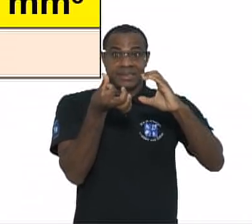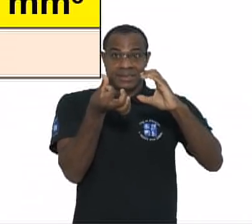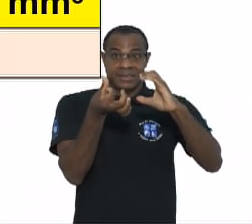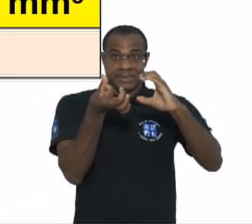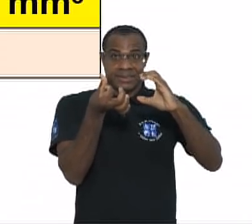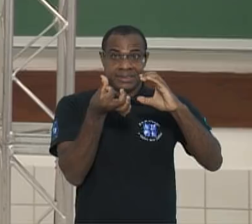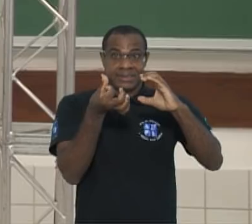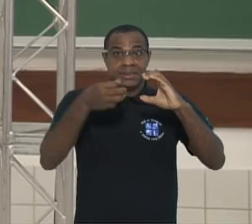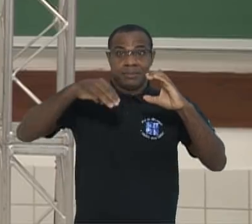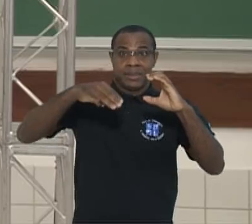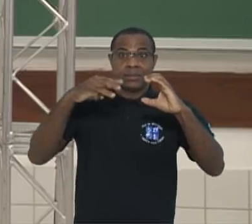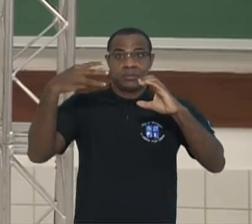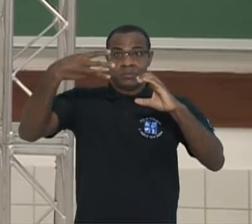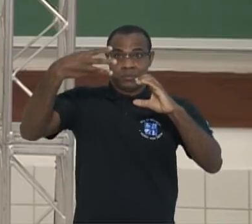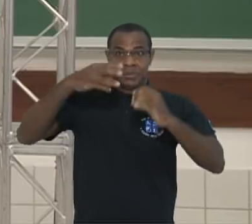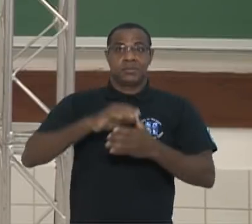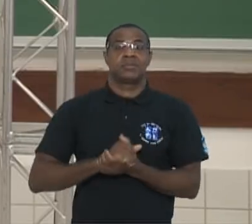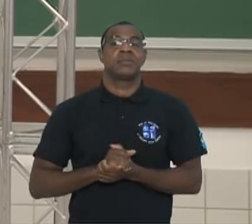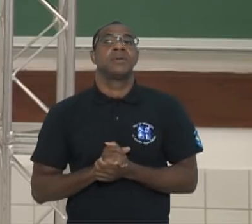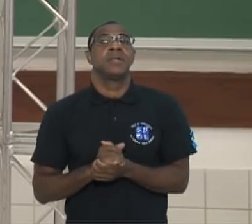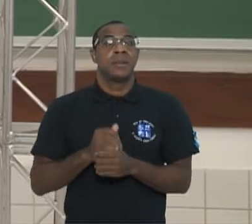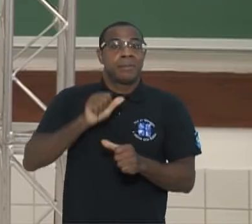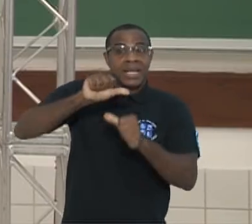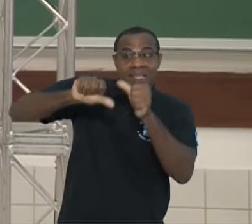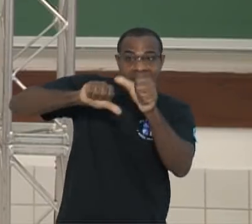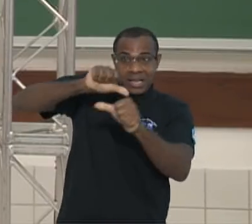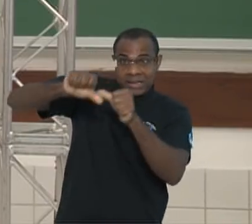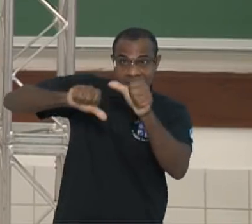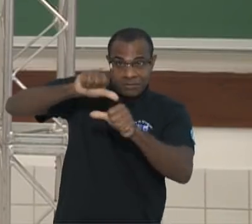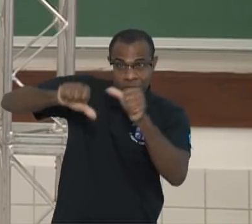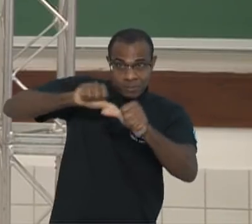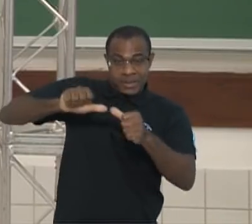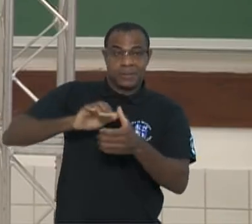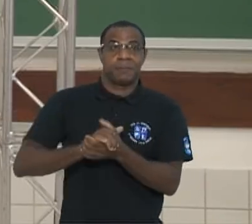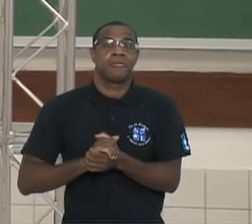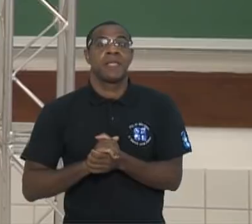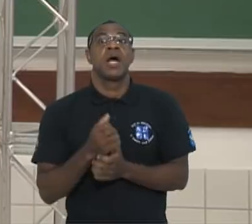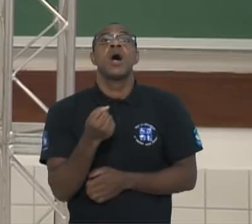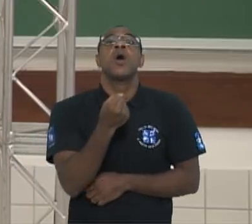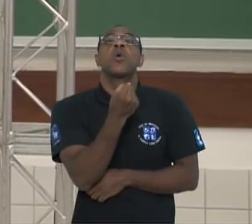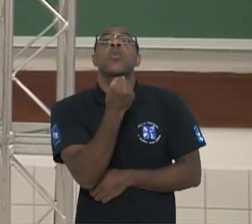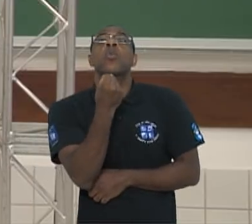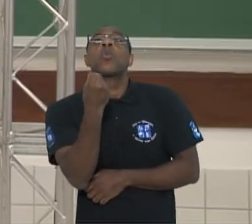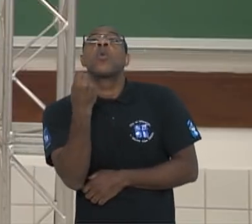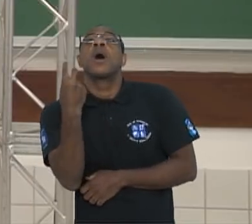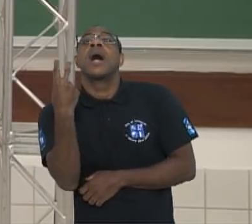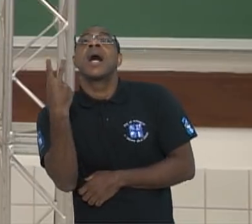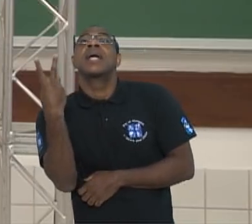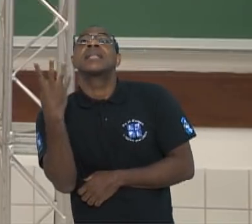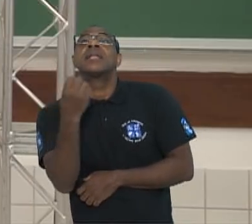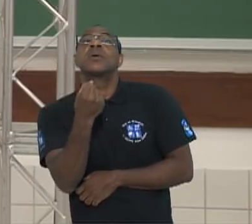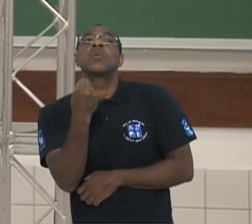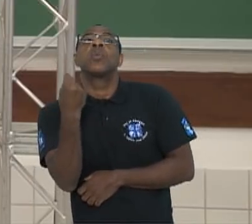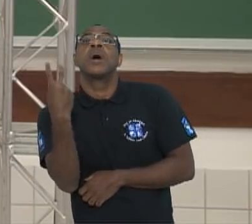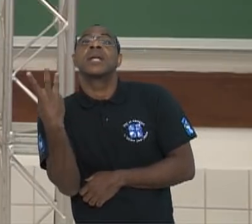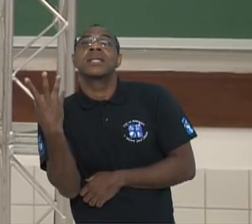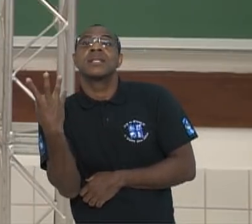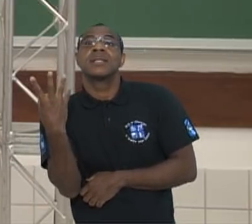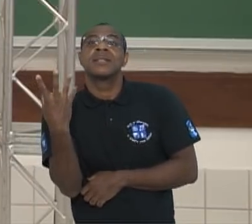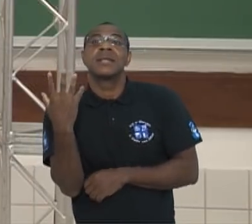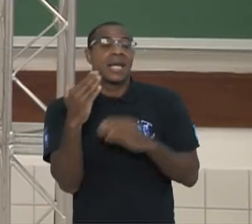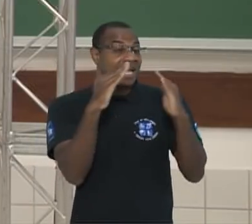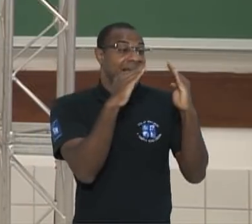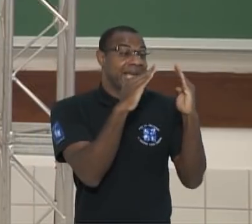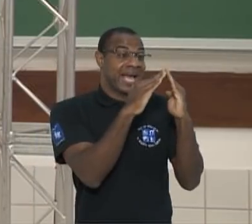centímetros cúbicos. Então, quantas unidades eu vou de metro para centímetros? Eu vou 2 unidades. Então, se eu vou 2 unidades